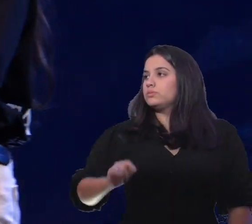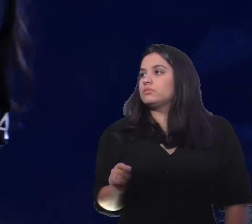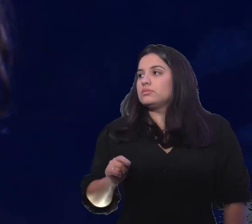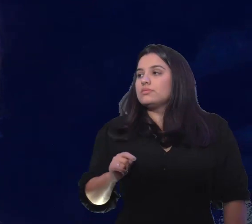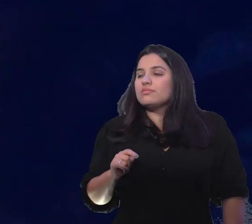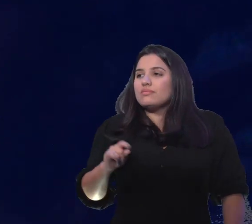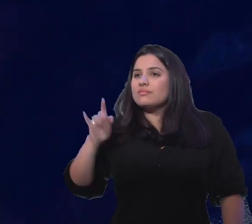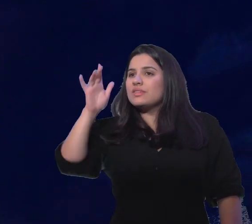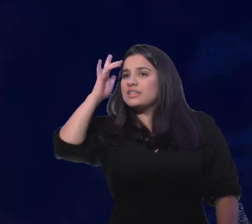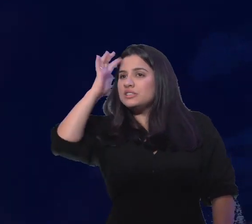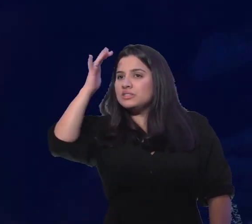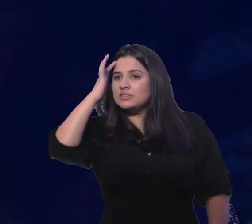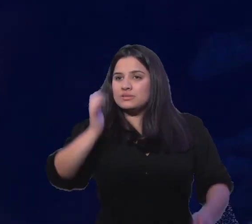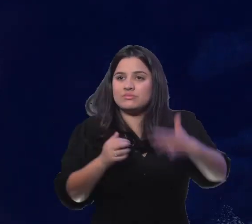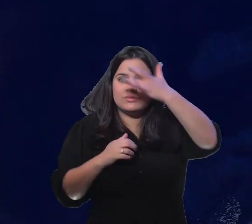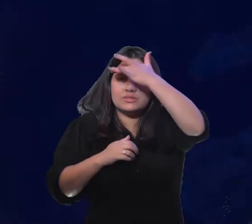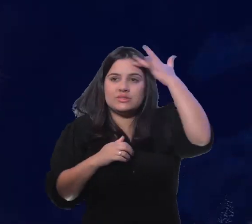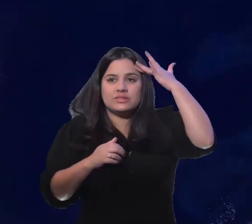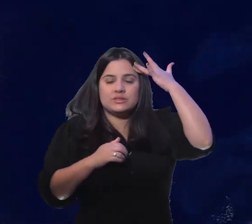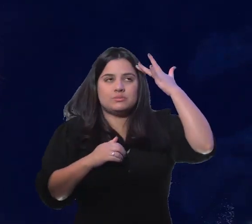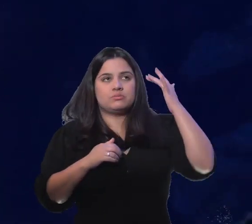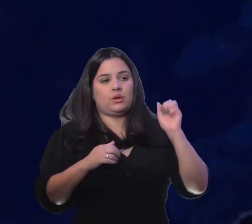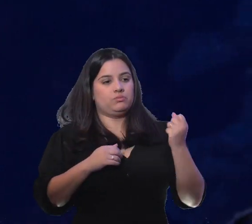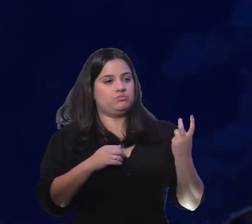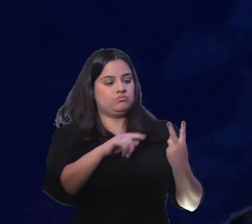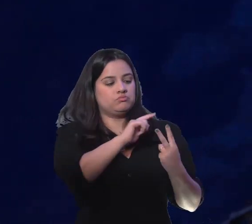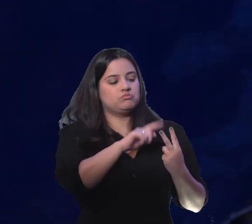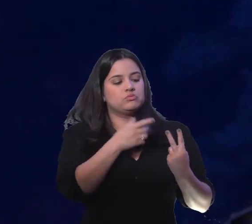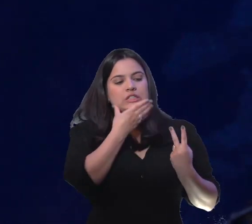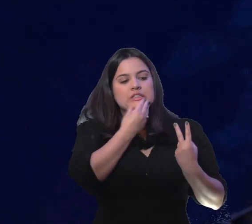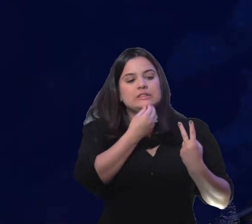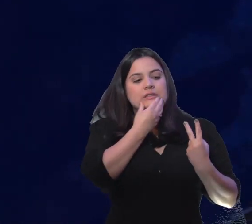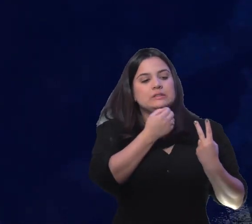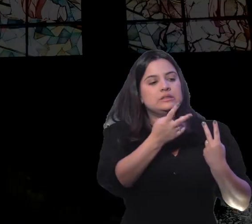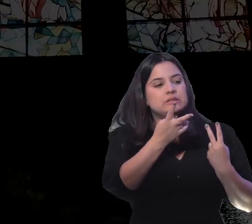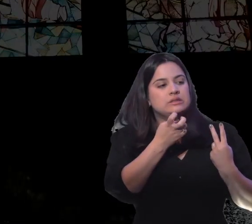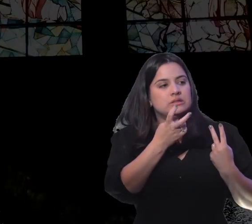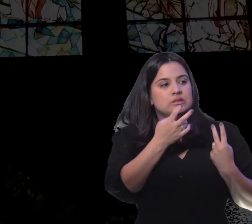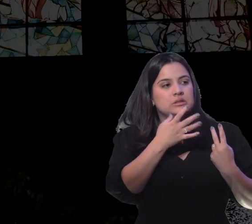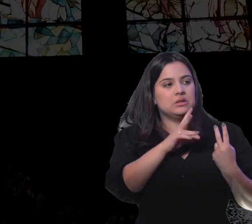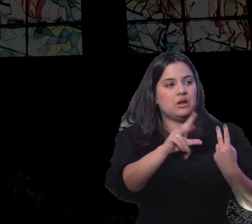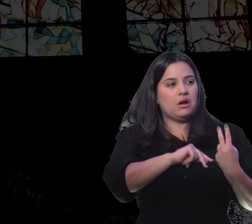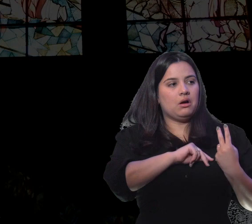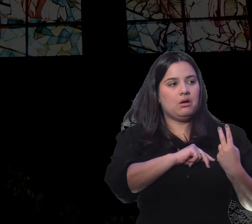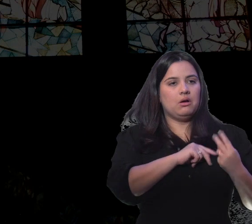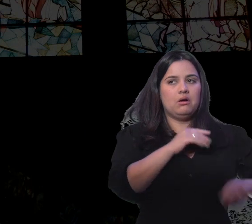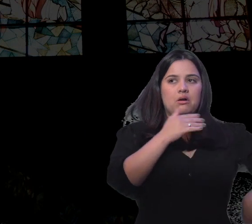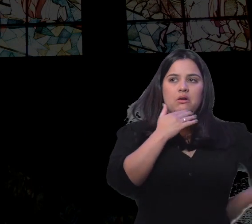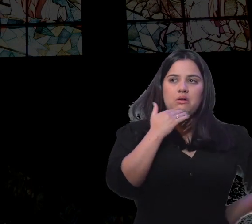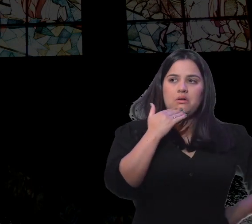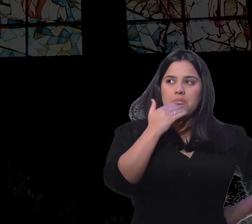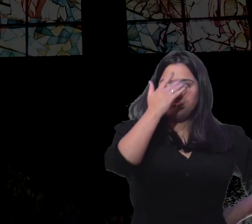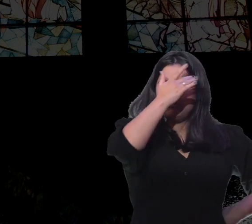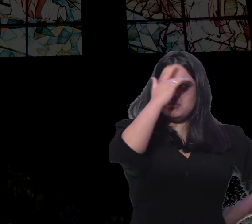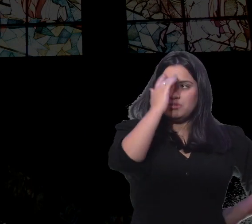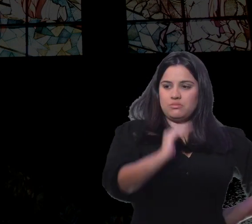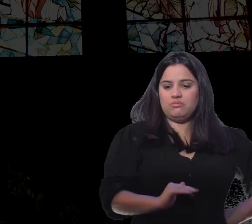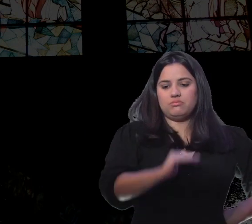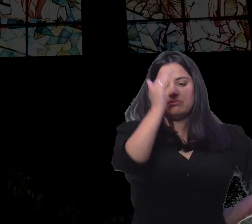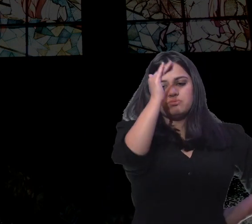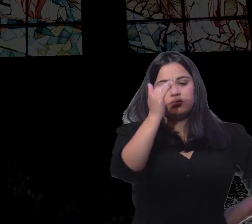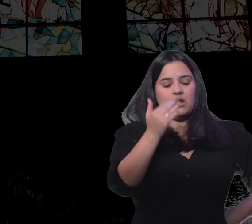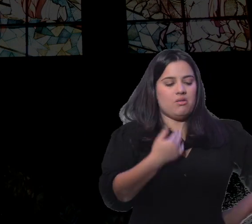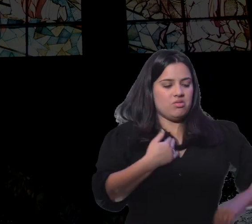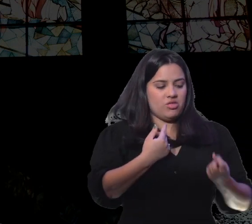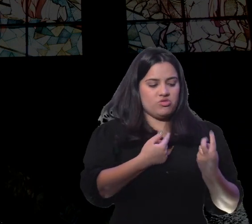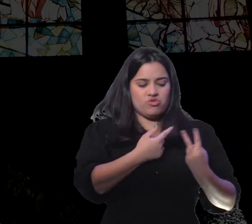Imagina o povo indo lá fazer o reconhecimento da terra e vendo aqueles gigantes. Tipo, cara, a gente não consegue com esses